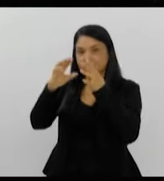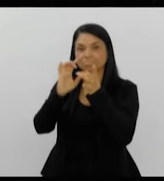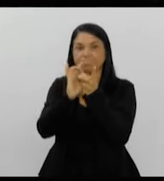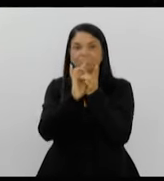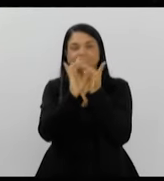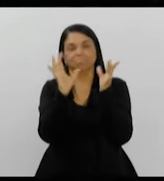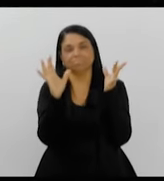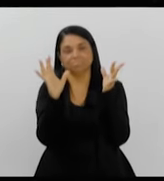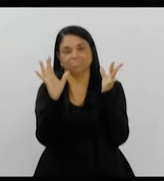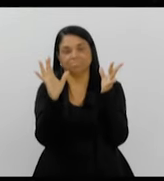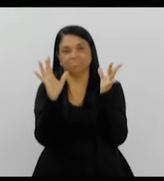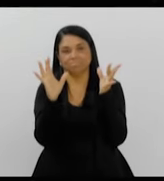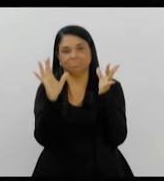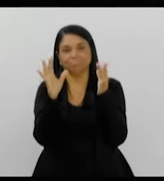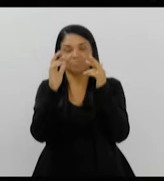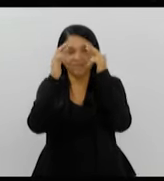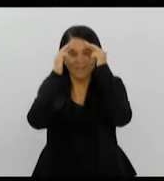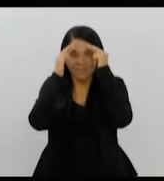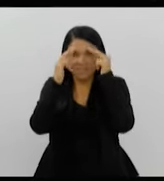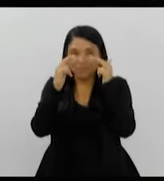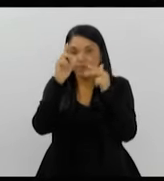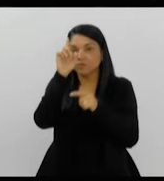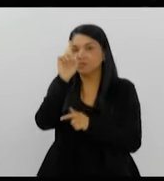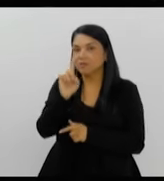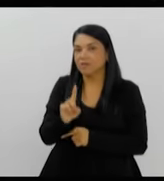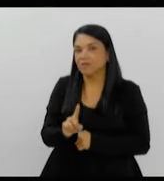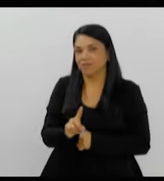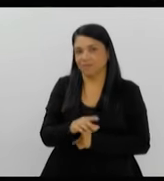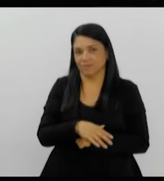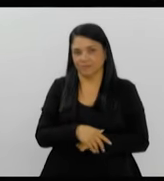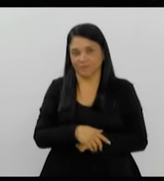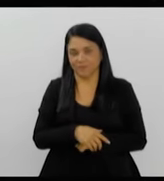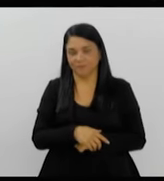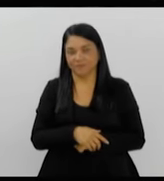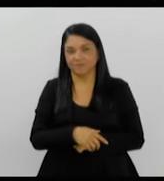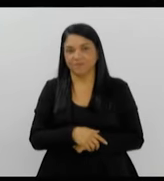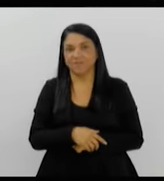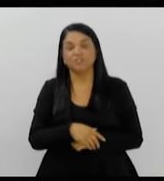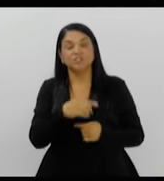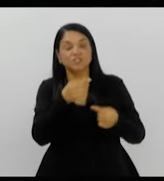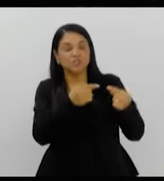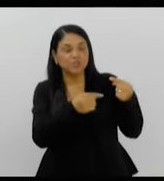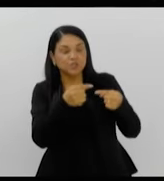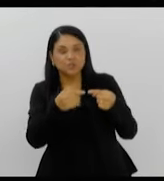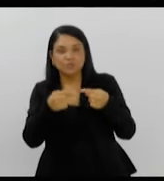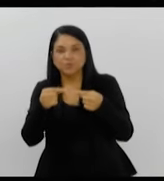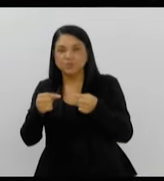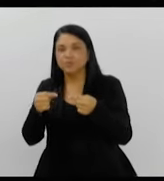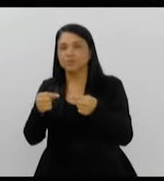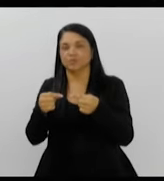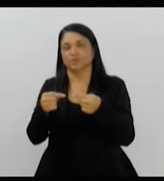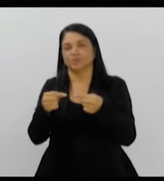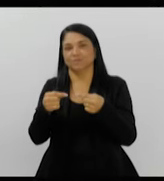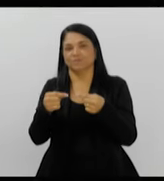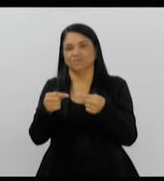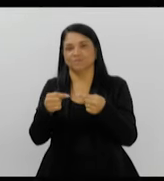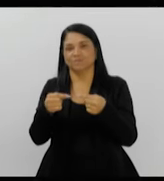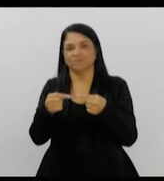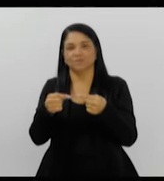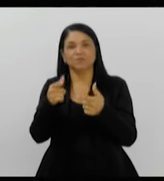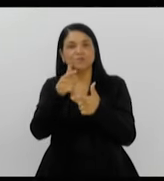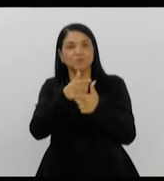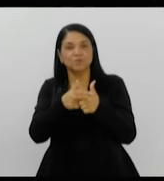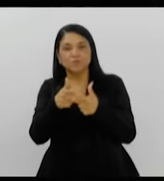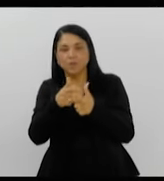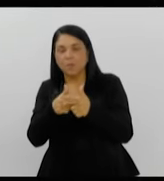democracia respeitando o bom direito discutindo profundamente todas as